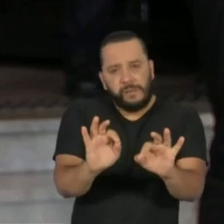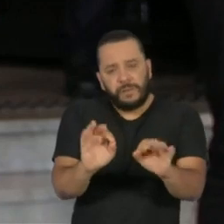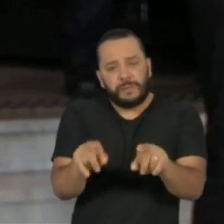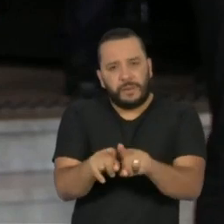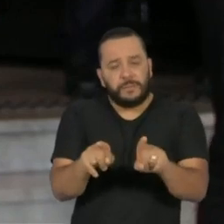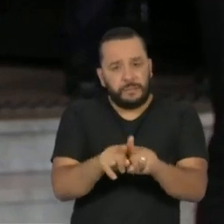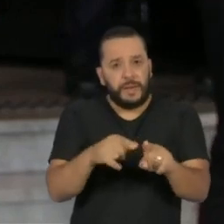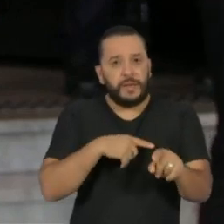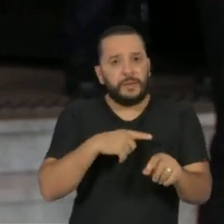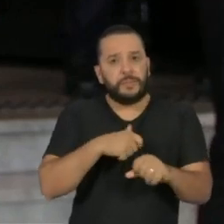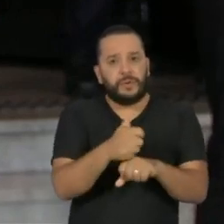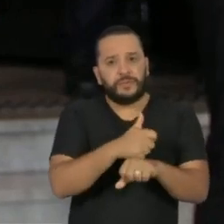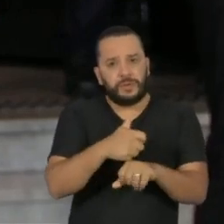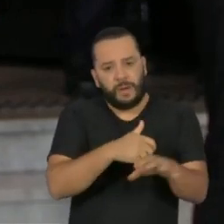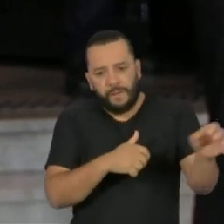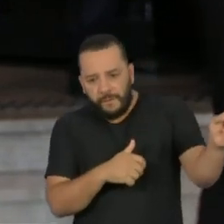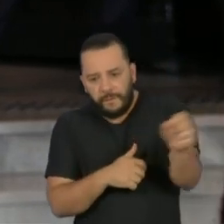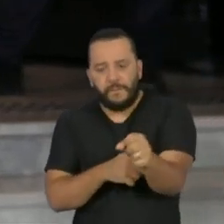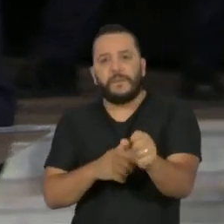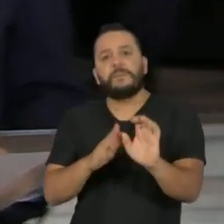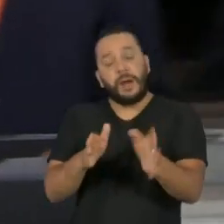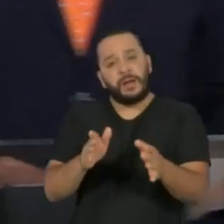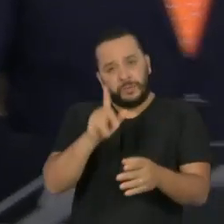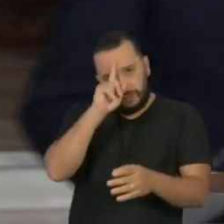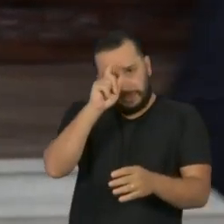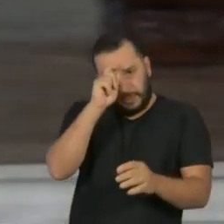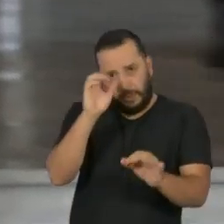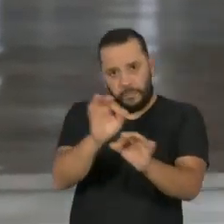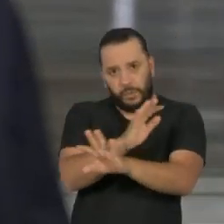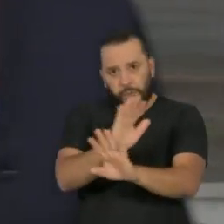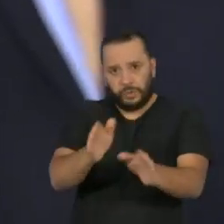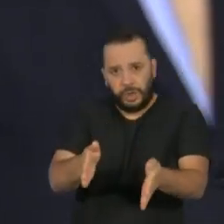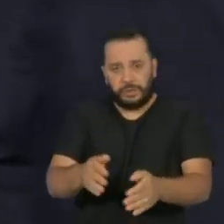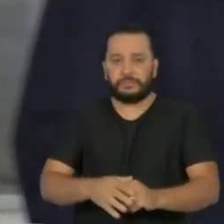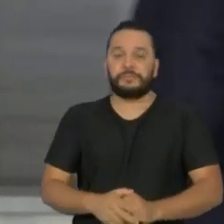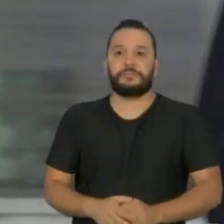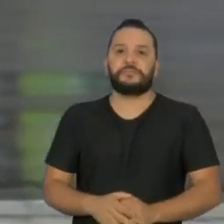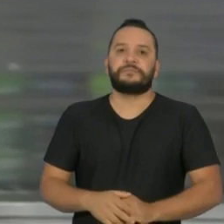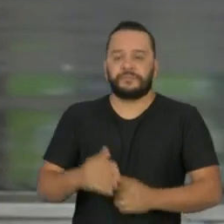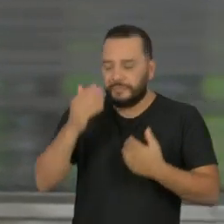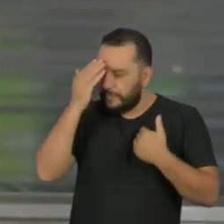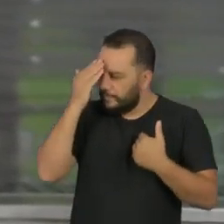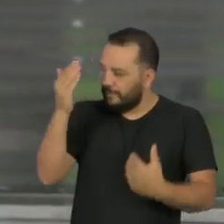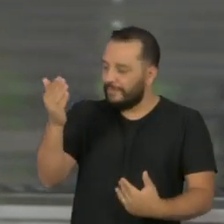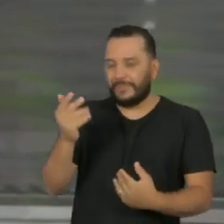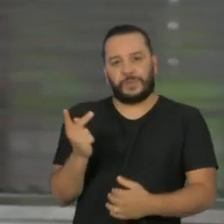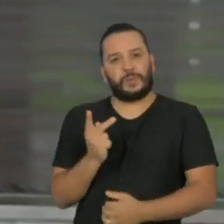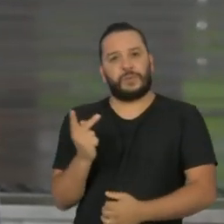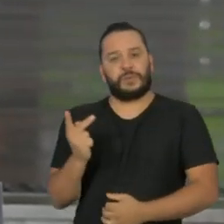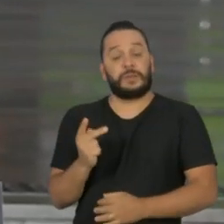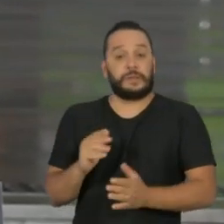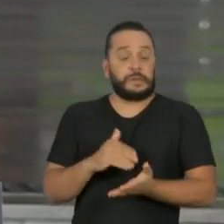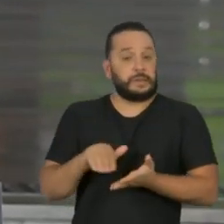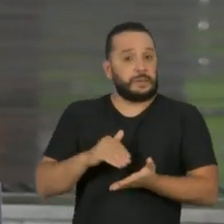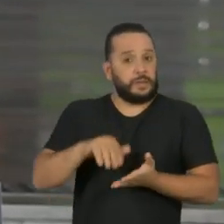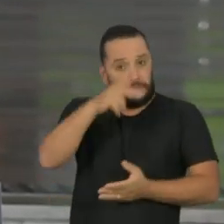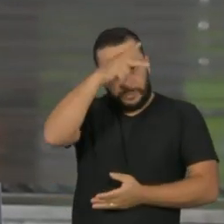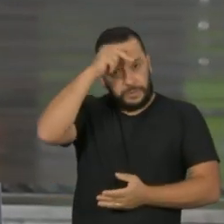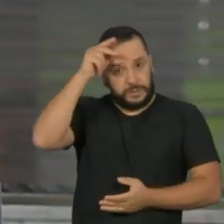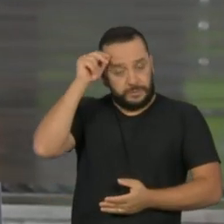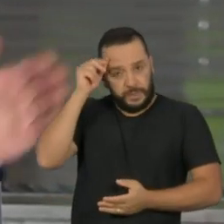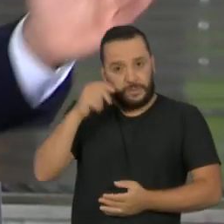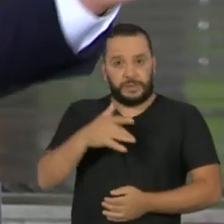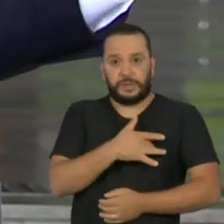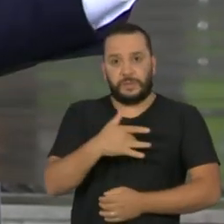de recursos humanos. Obrigado, doutor Davi Wippe. Obrigado, doutor German. Lembrando que o secretário municipal de saúde, Edson Aparecido, está